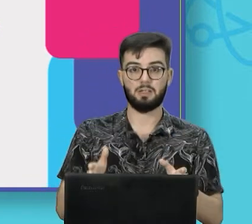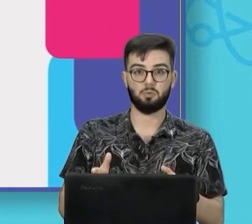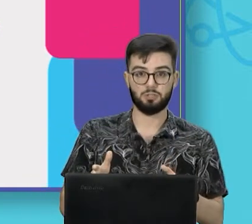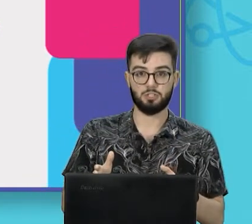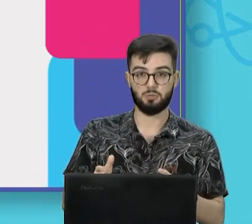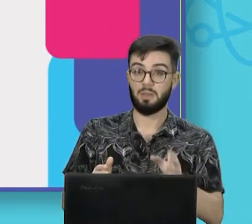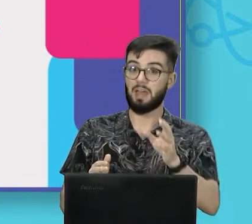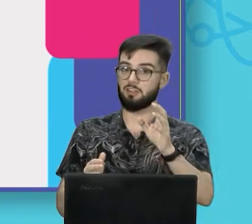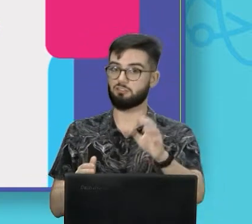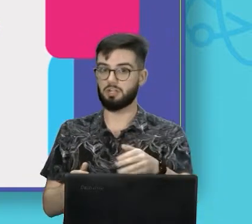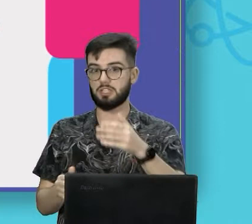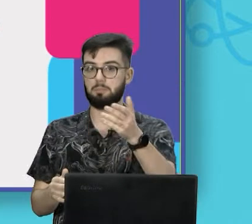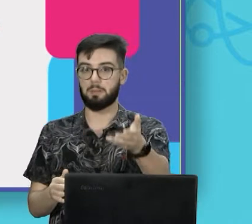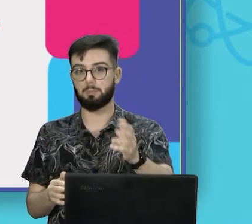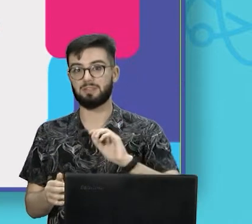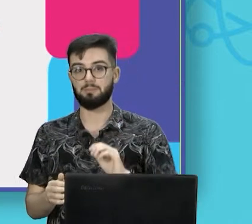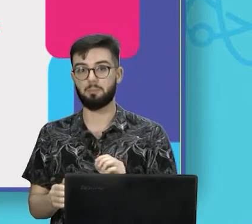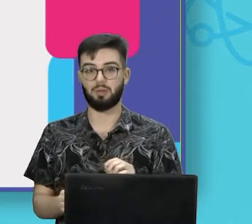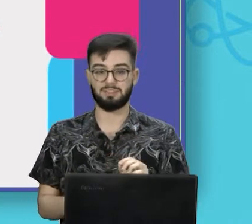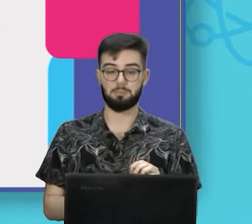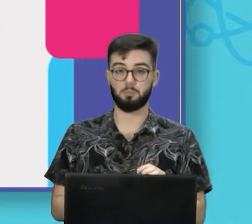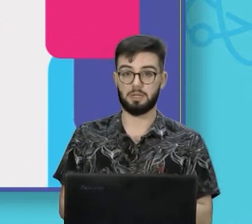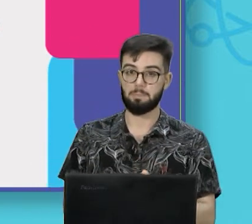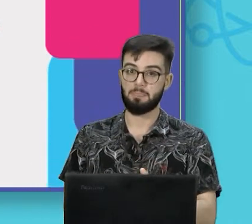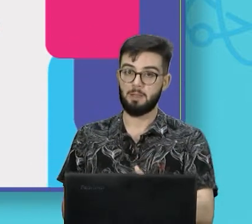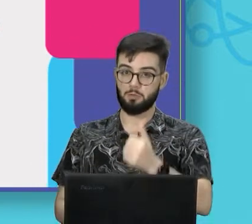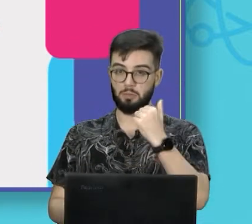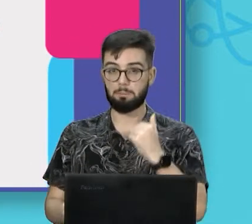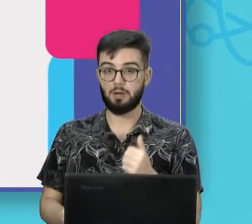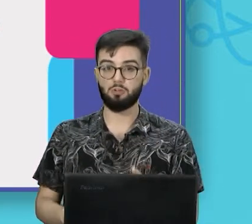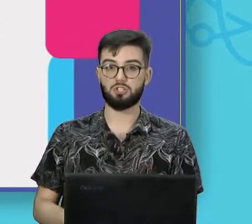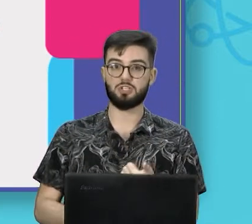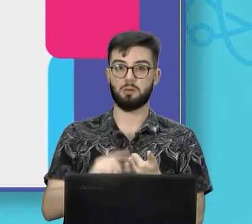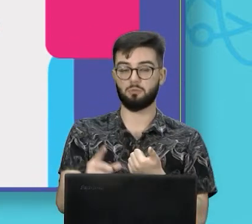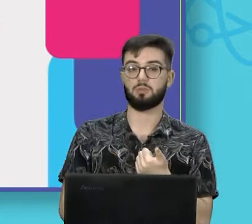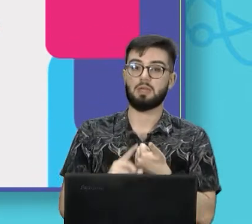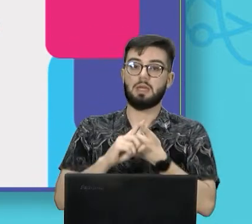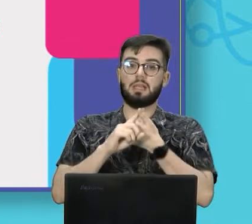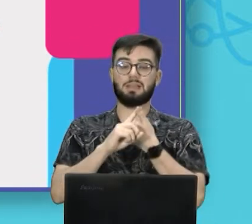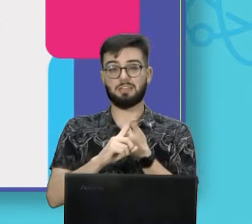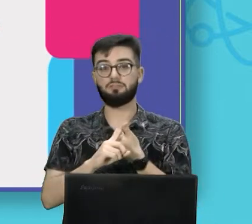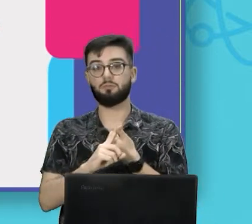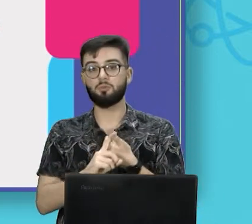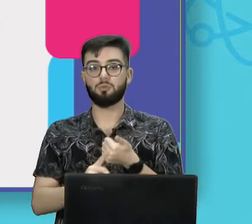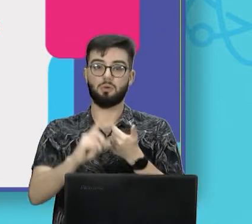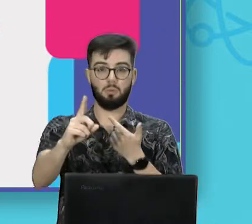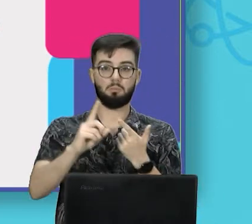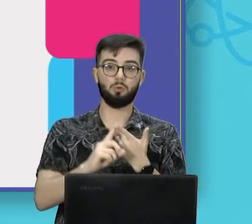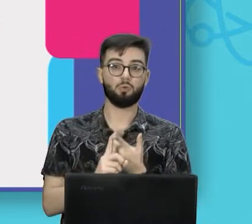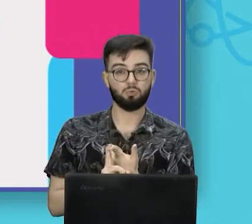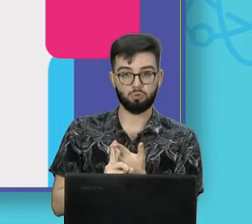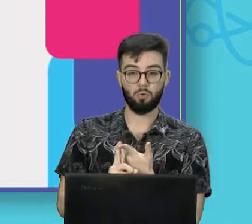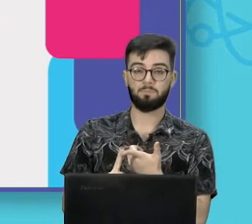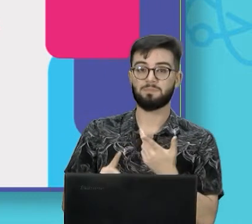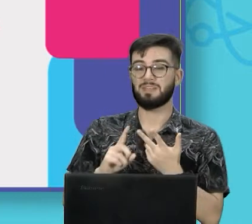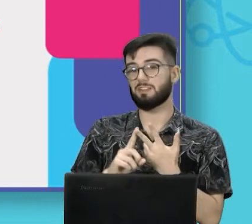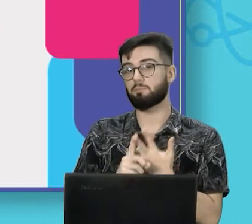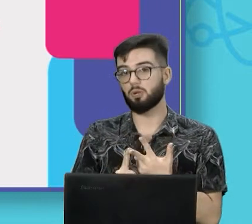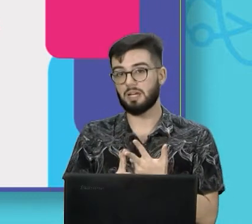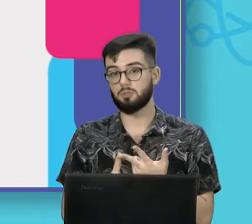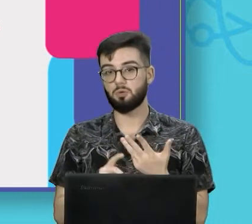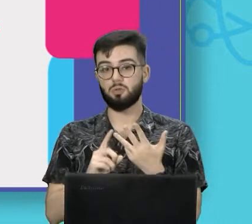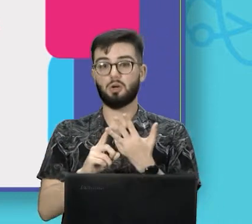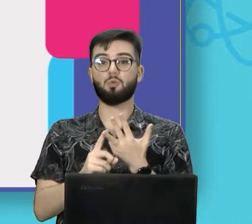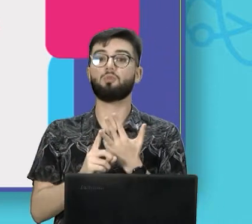econômica daquele contexto é só a gente parar para perceber por exemplo que no império nós temos latifúndio monocultor